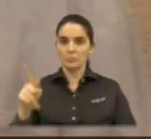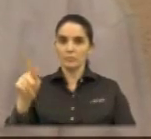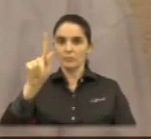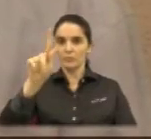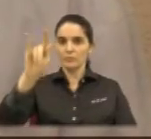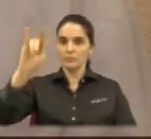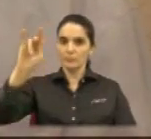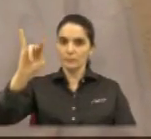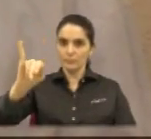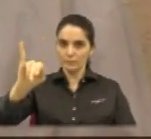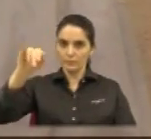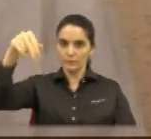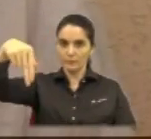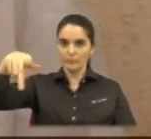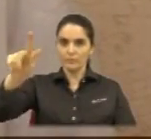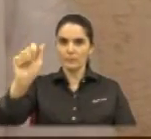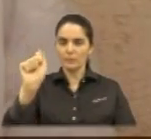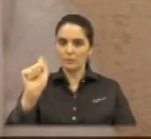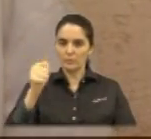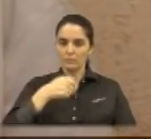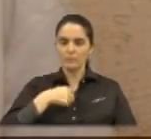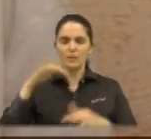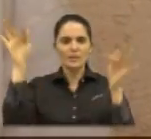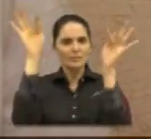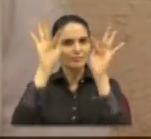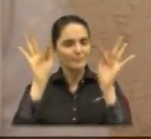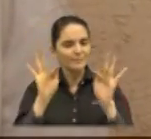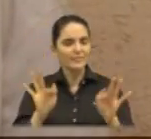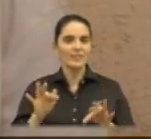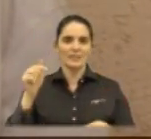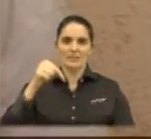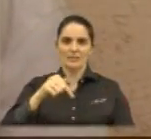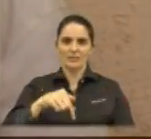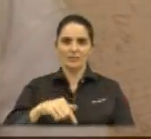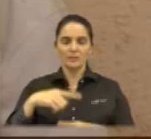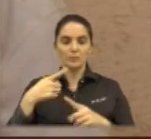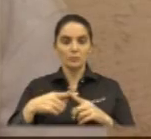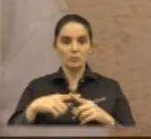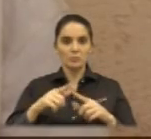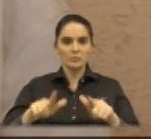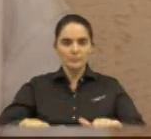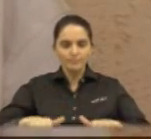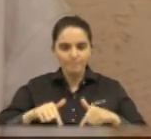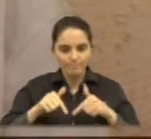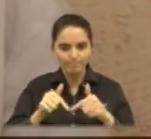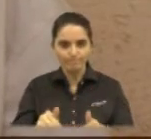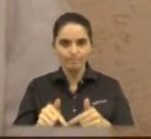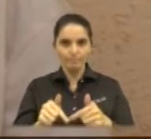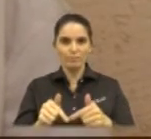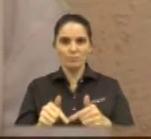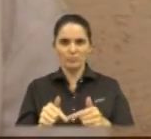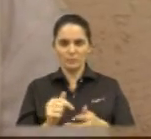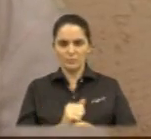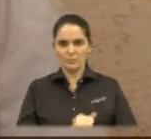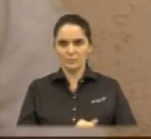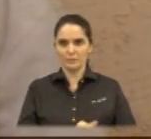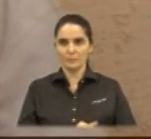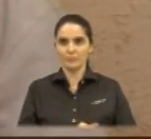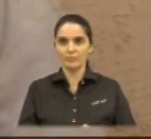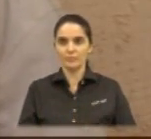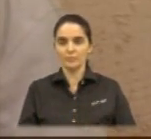hoje, porque a nossa luta é uma luta bastante emblemática,